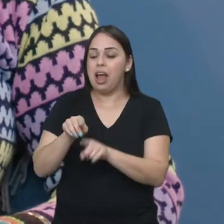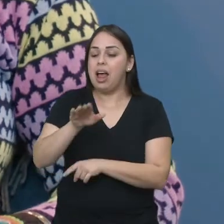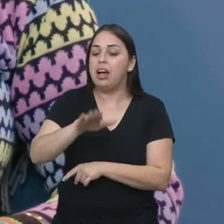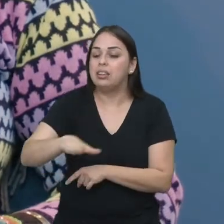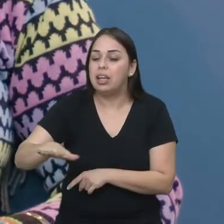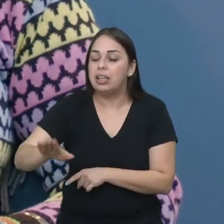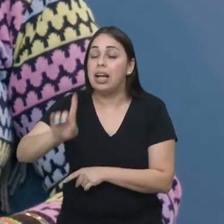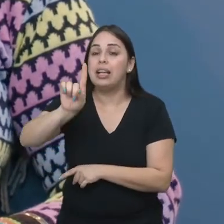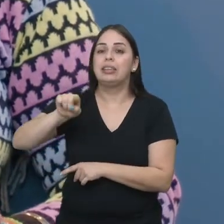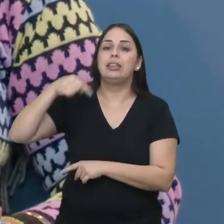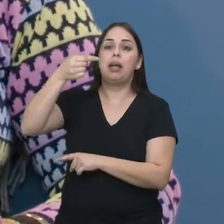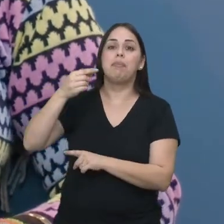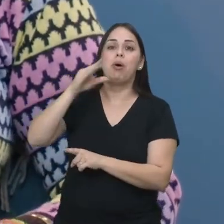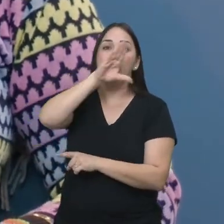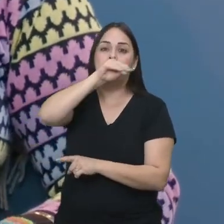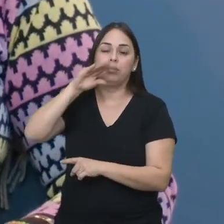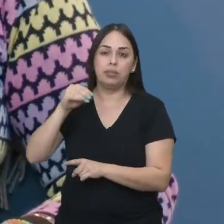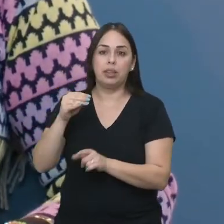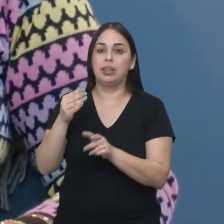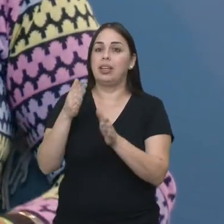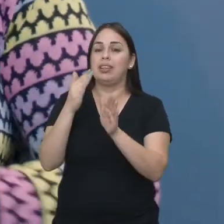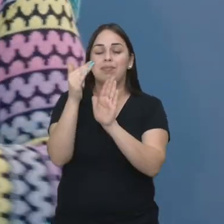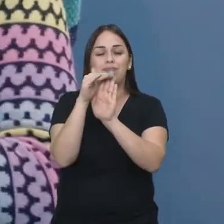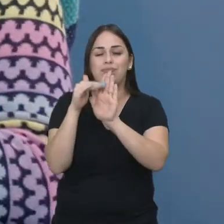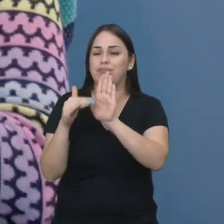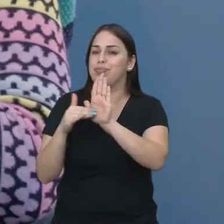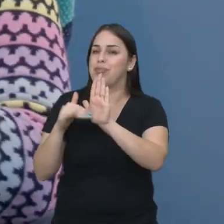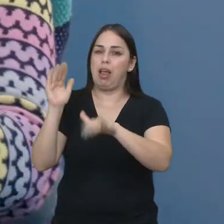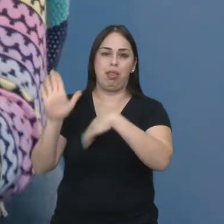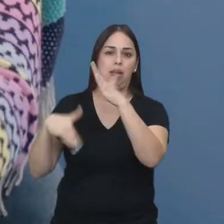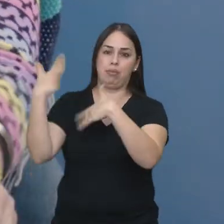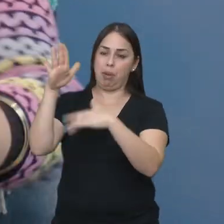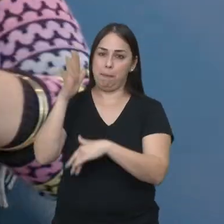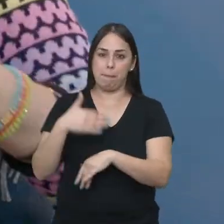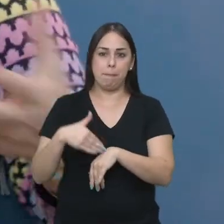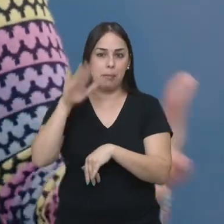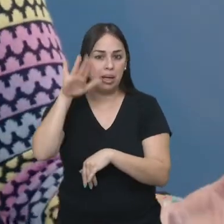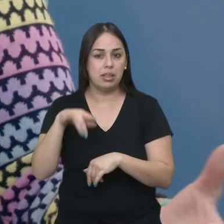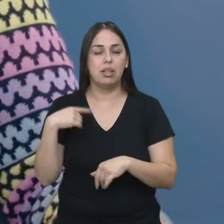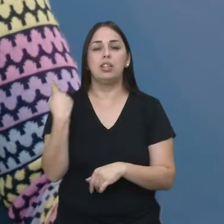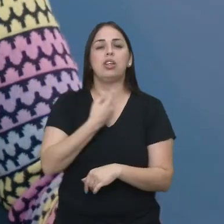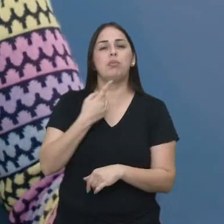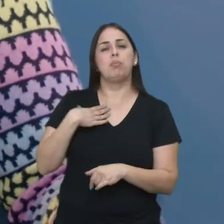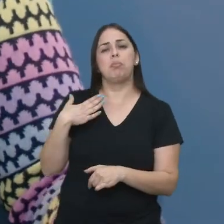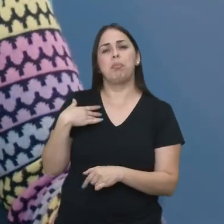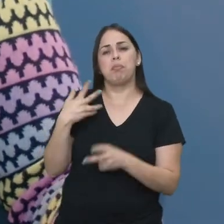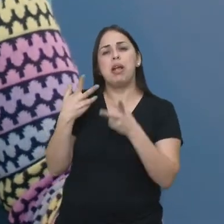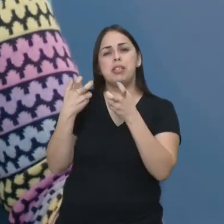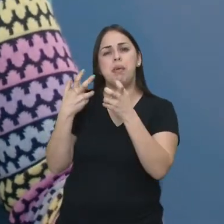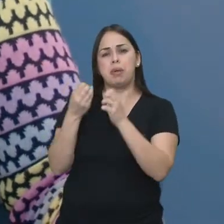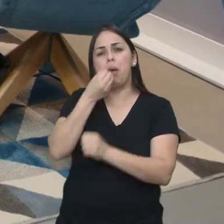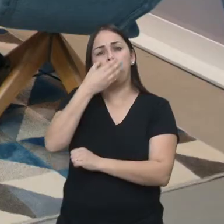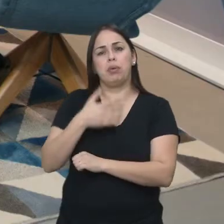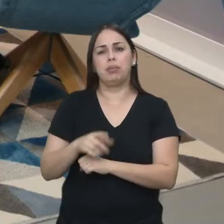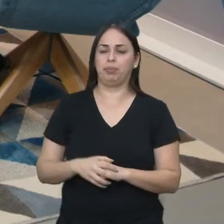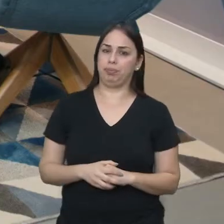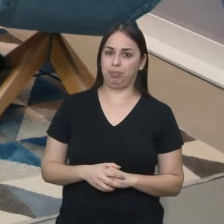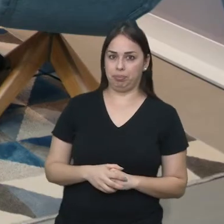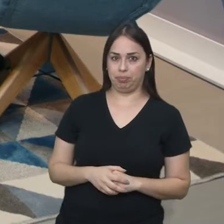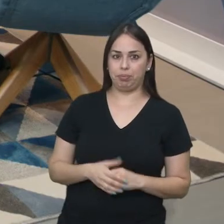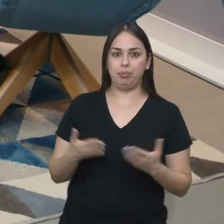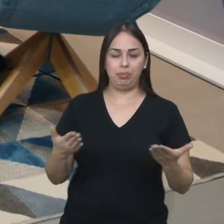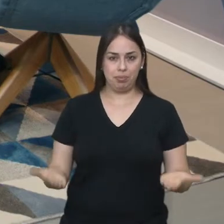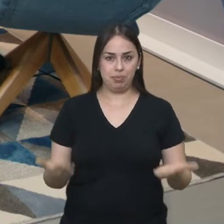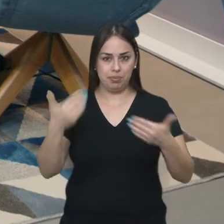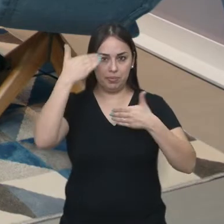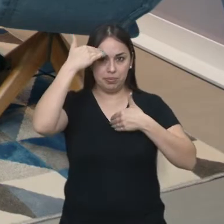com a vacina CWY. Então o programa cada vez avança mais. Então a gente vê o sucesso do programa. Bacana.